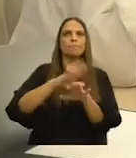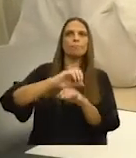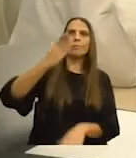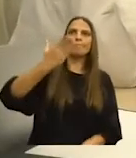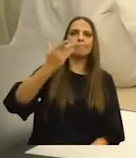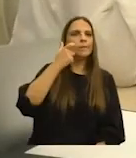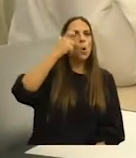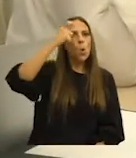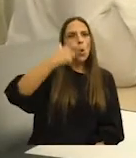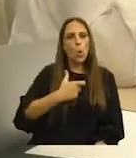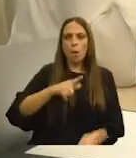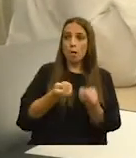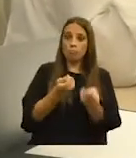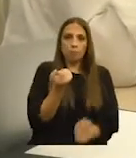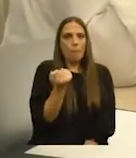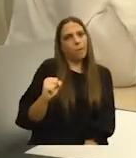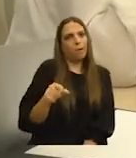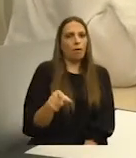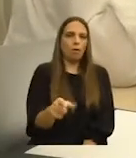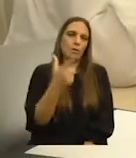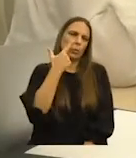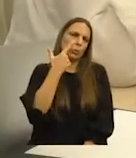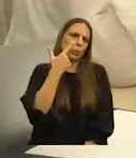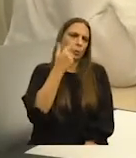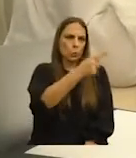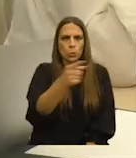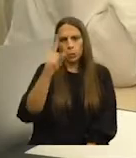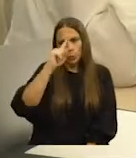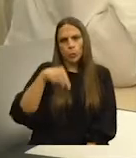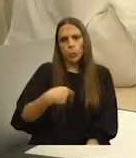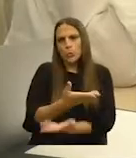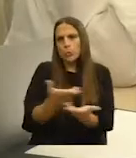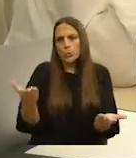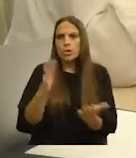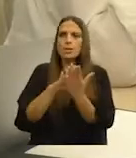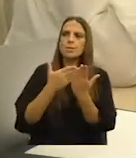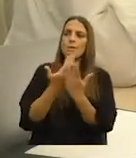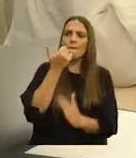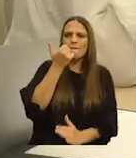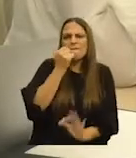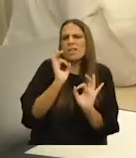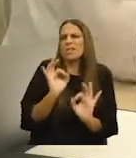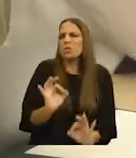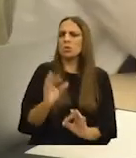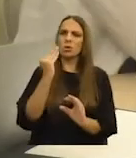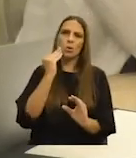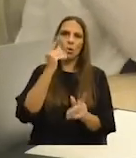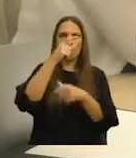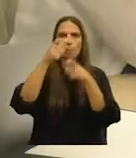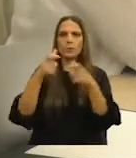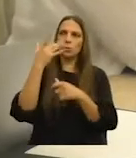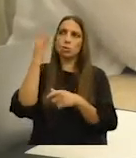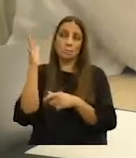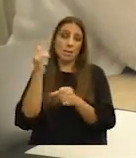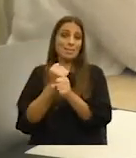direitos humanos na organização deste Mundial são já conhecidas de todos e envergonham, em especial no que diz respeito ao tratamento dos trabalhadores